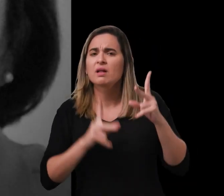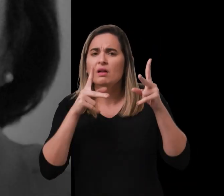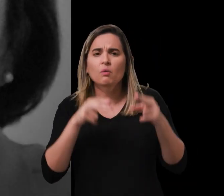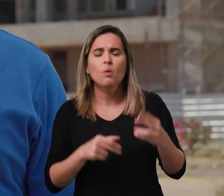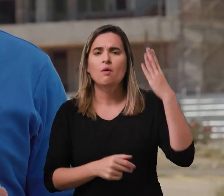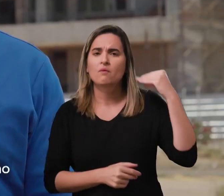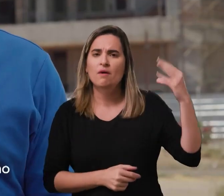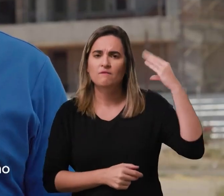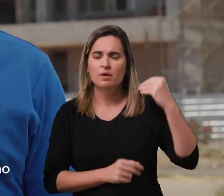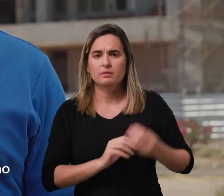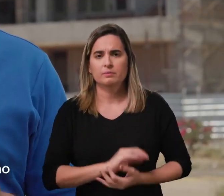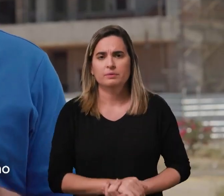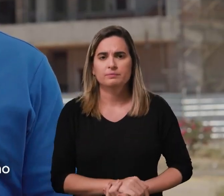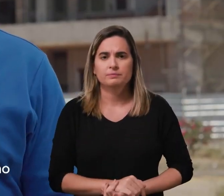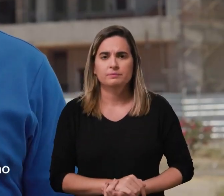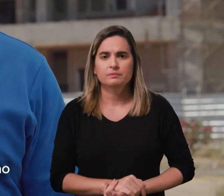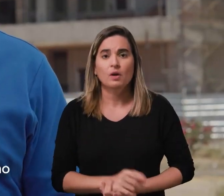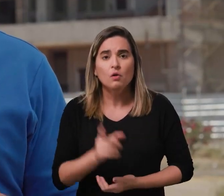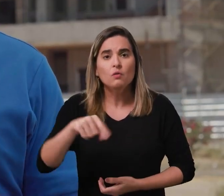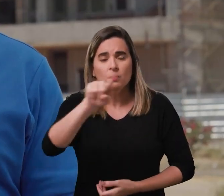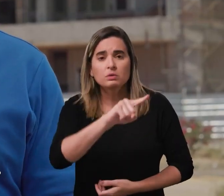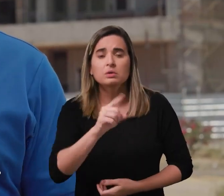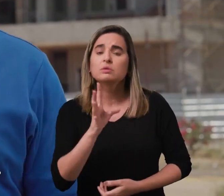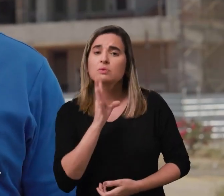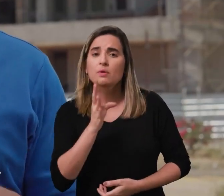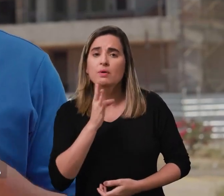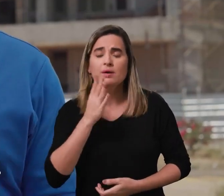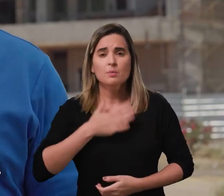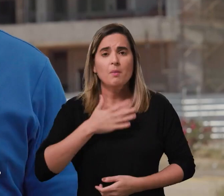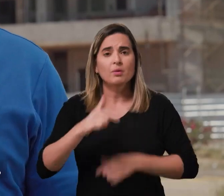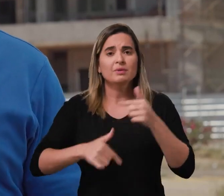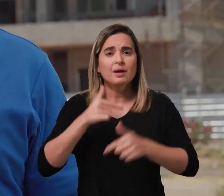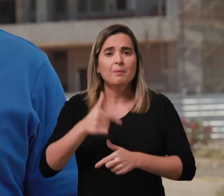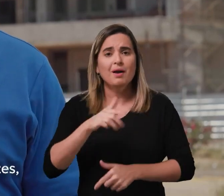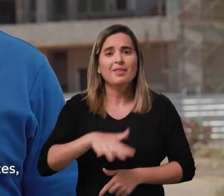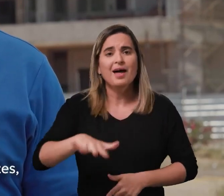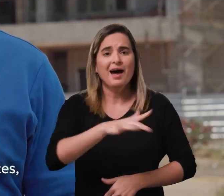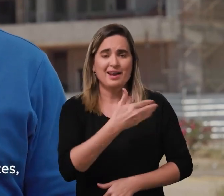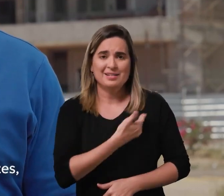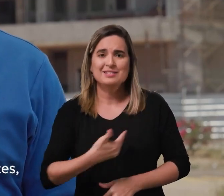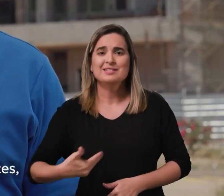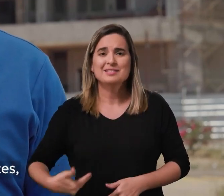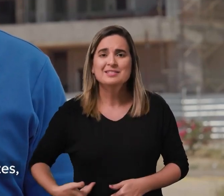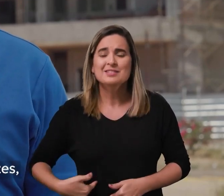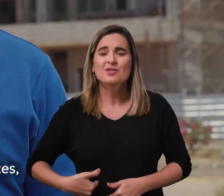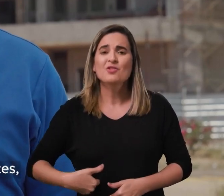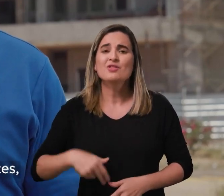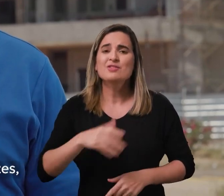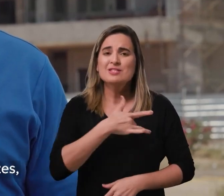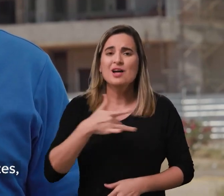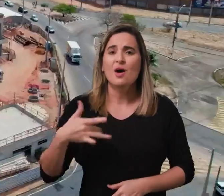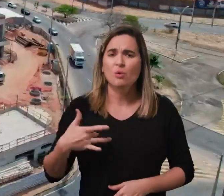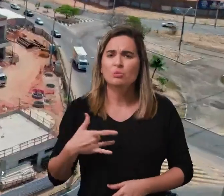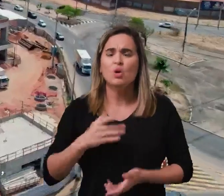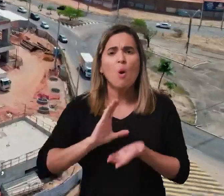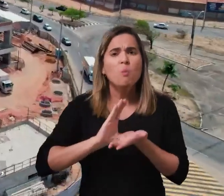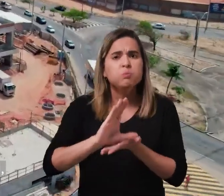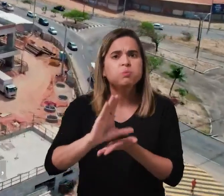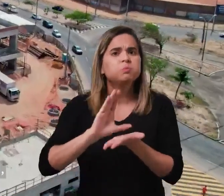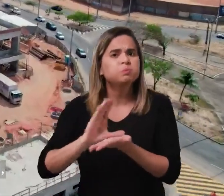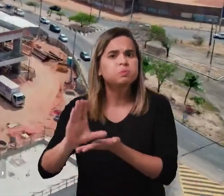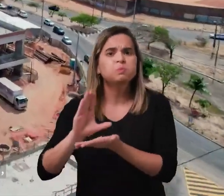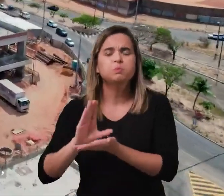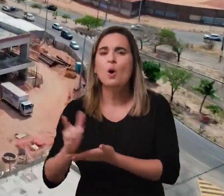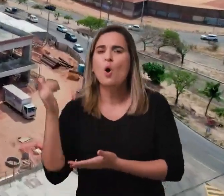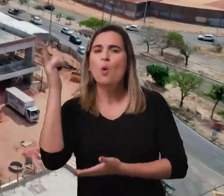Fátima. Você já conhece o meu trabalho pela saúde pública em Natal, destinando emendas importantes, como a do